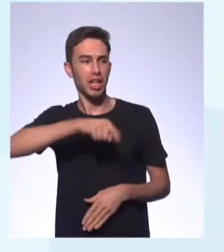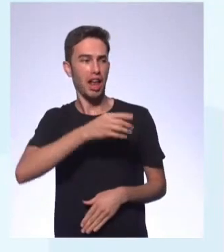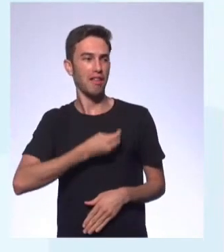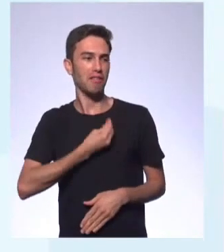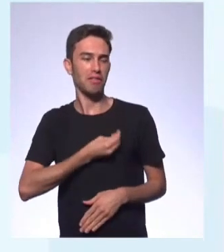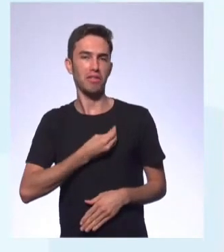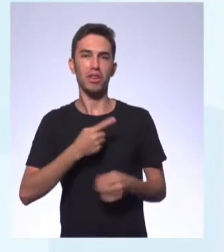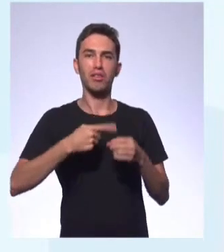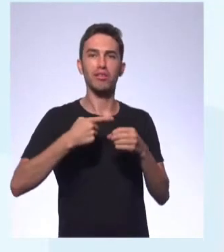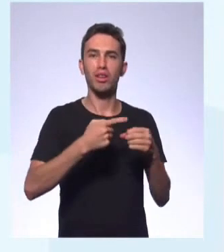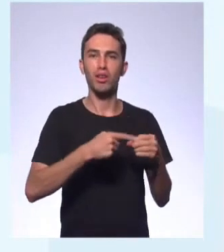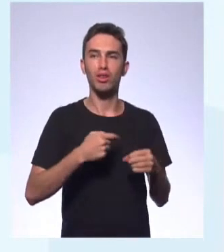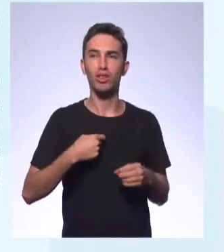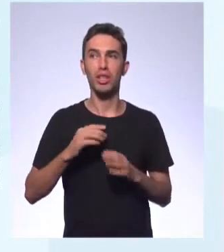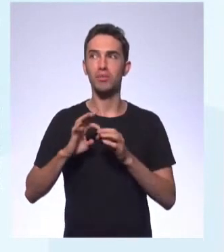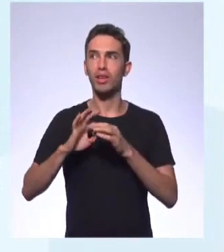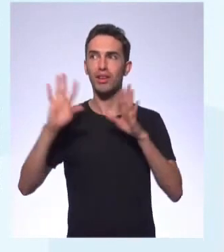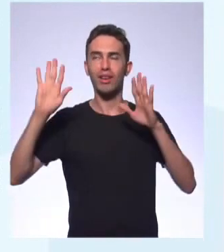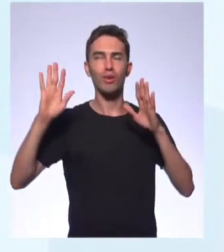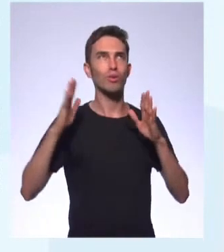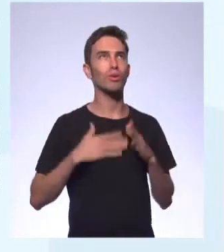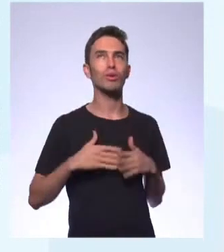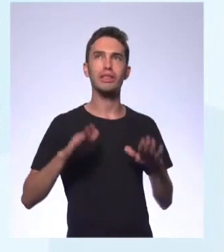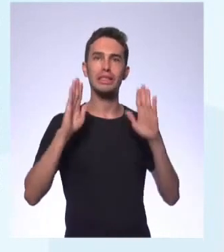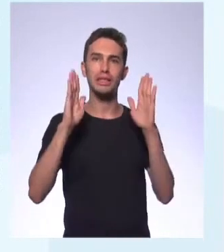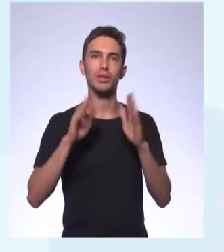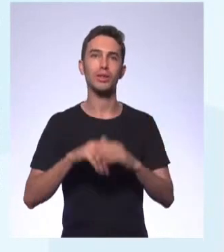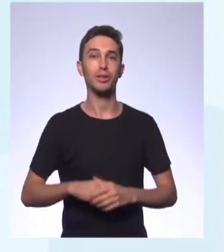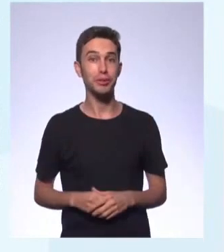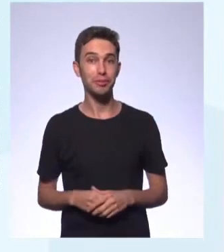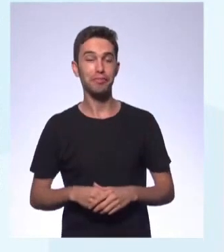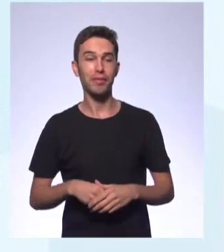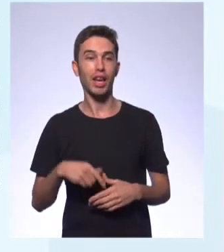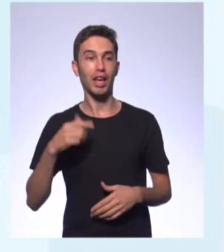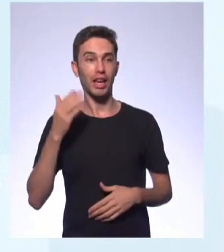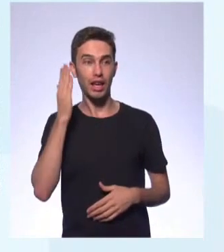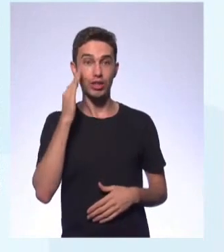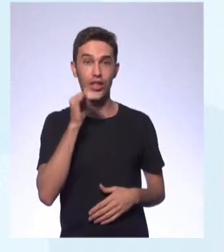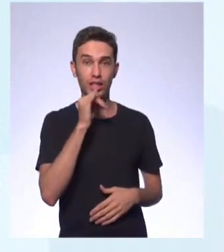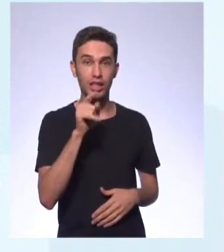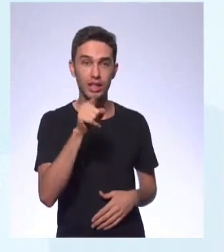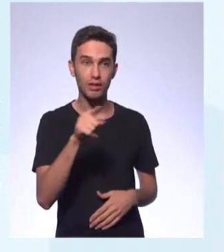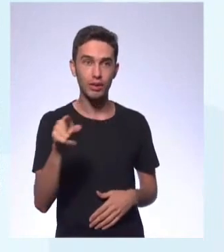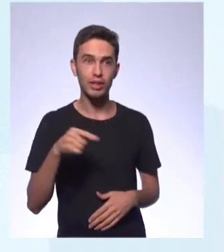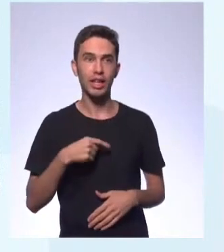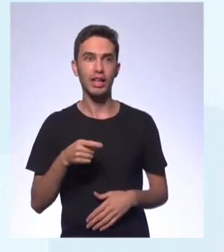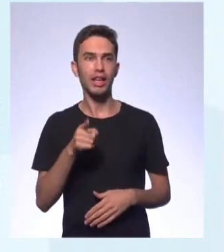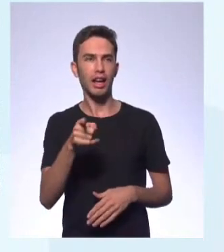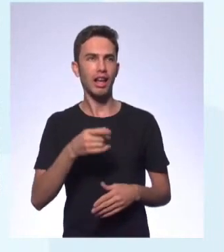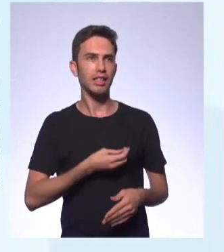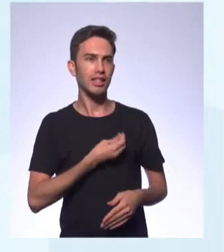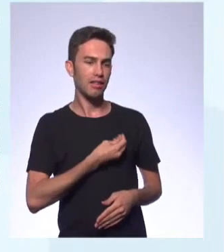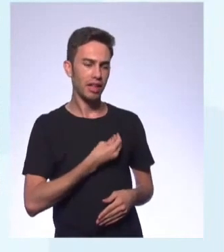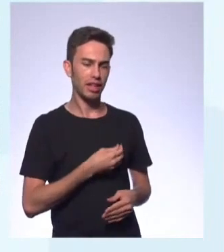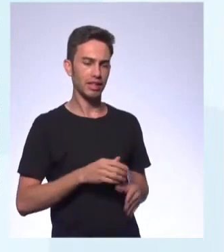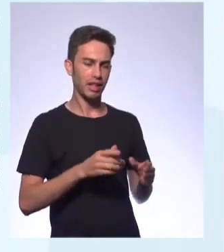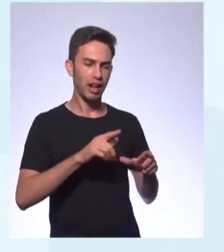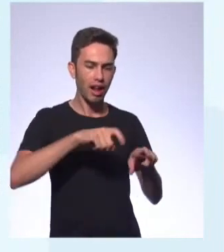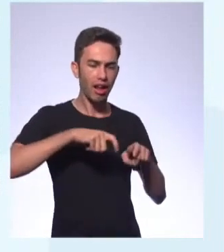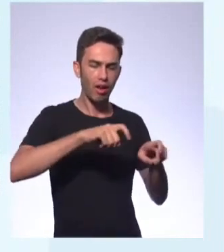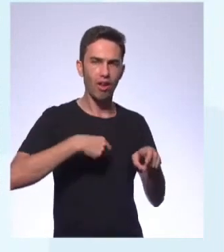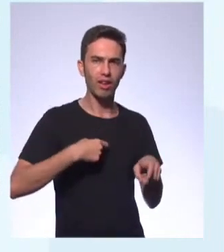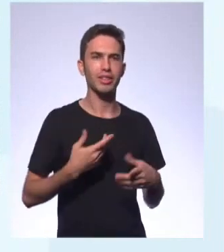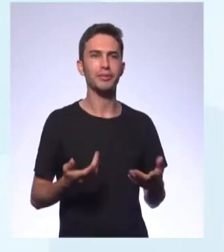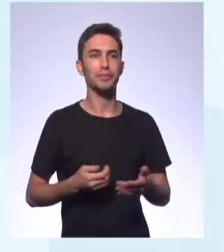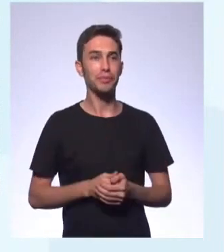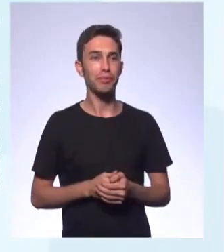que me livrei? Santo Deus! Eu já tinha a você que esse negócio de paz na vida da roça é história. Quando